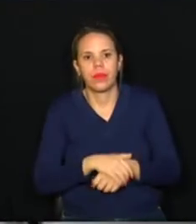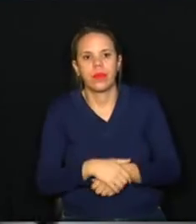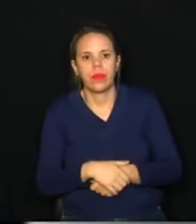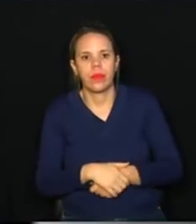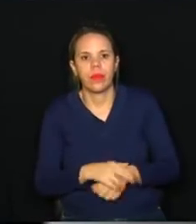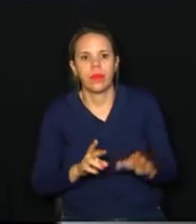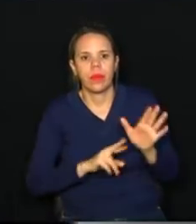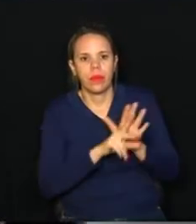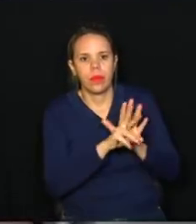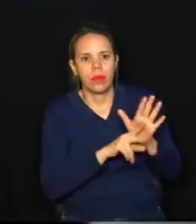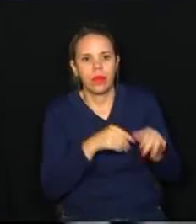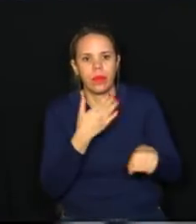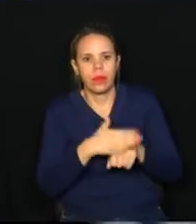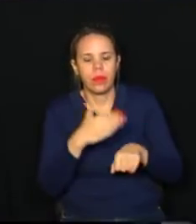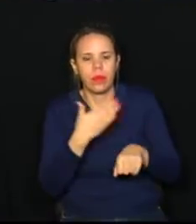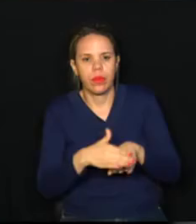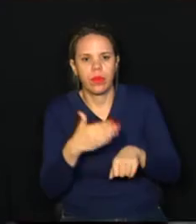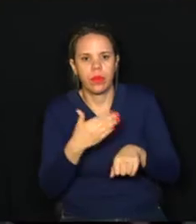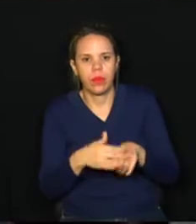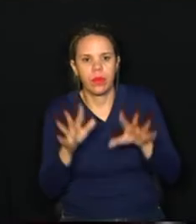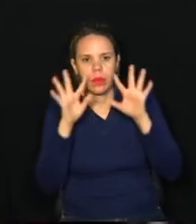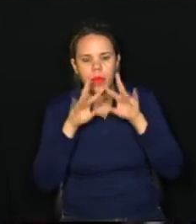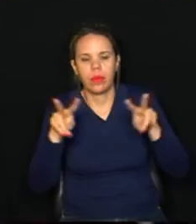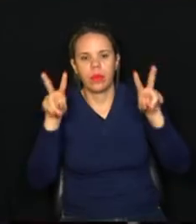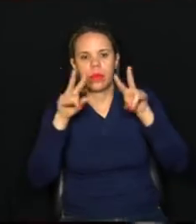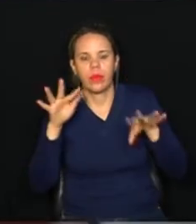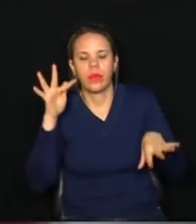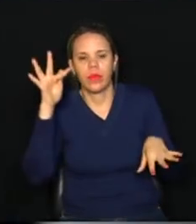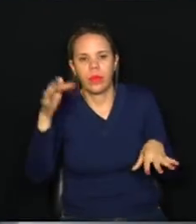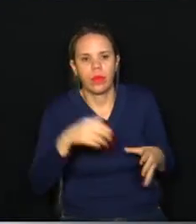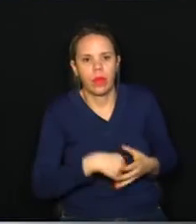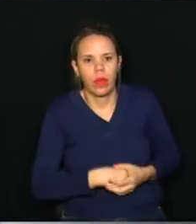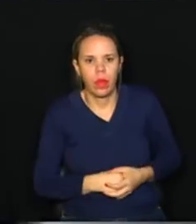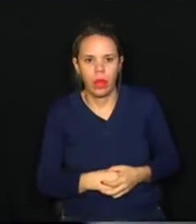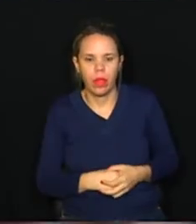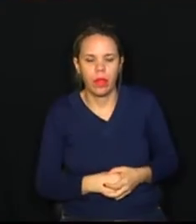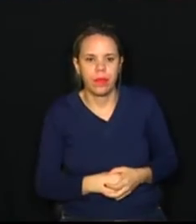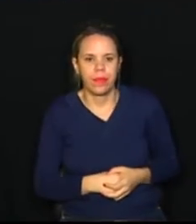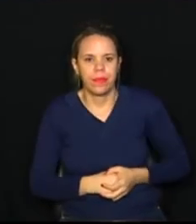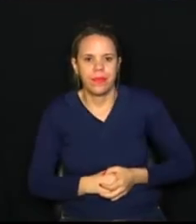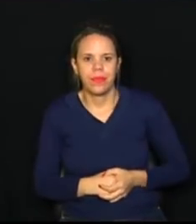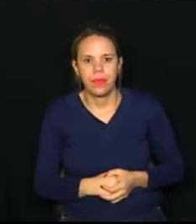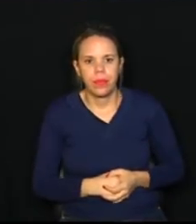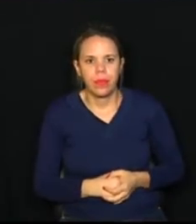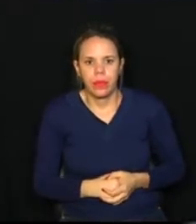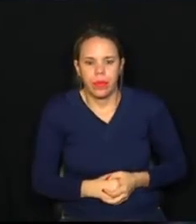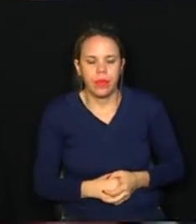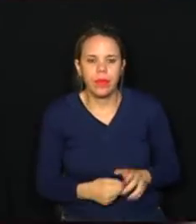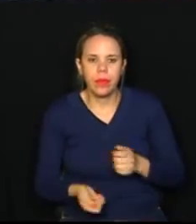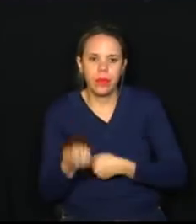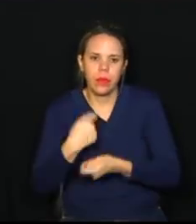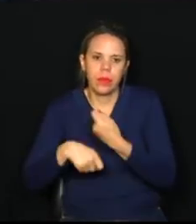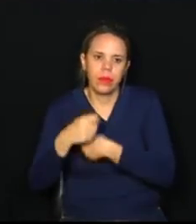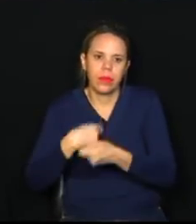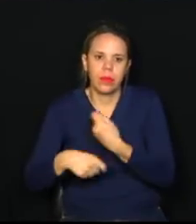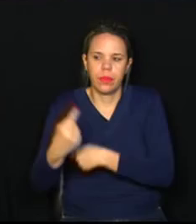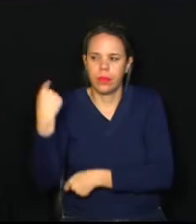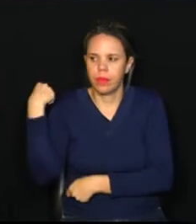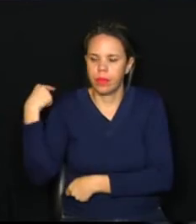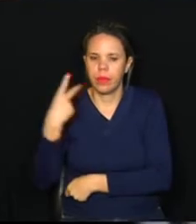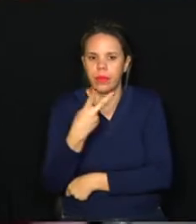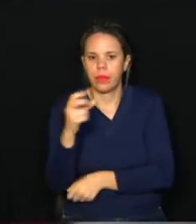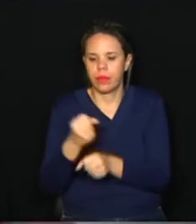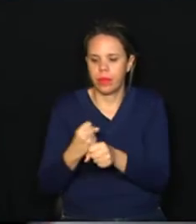Então, foi a aplicação e o olhar de futuro que foi de administrações de 20